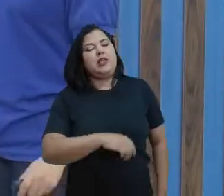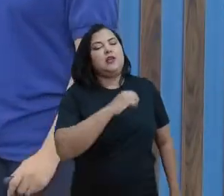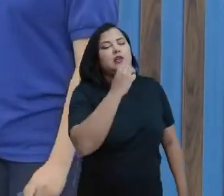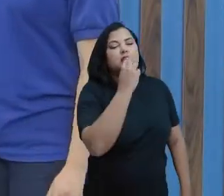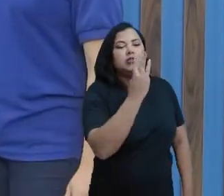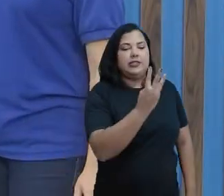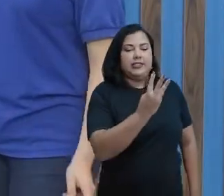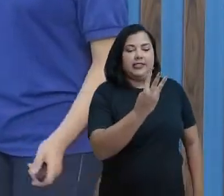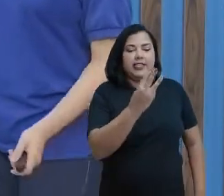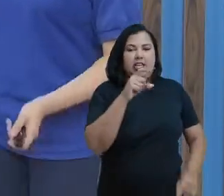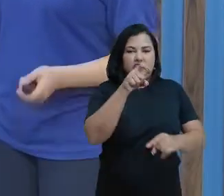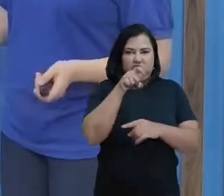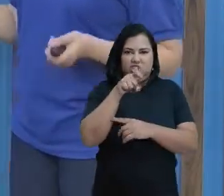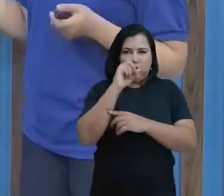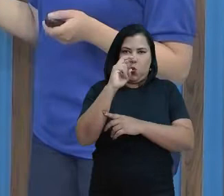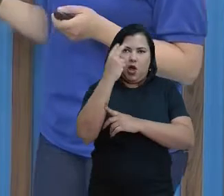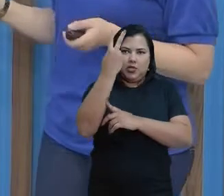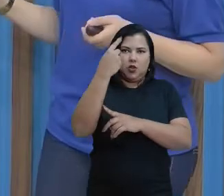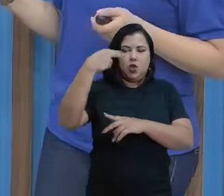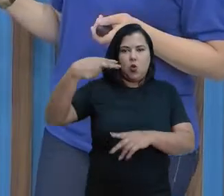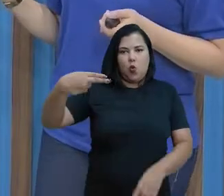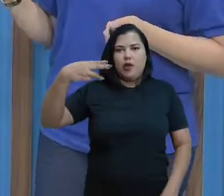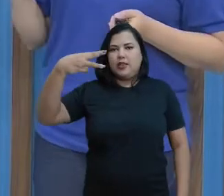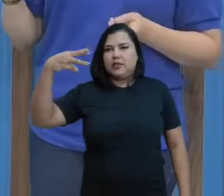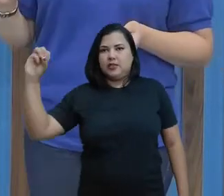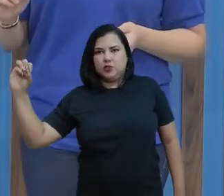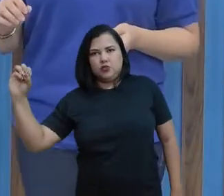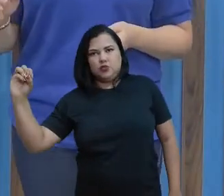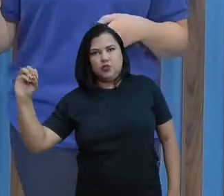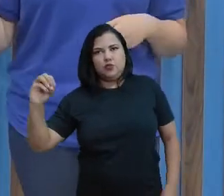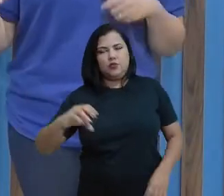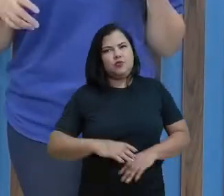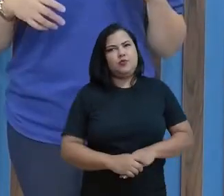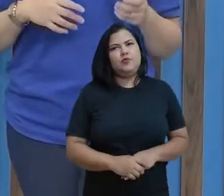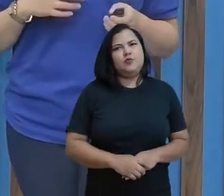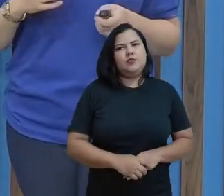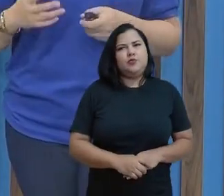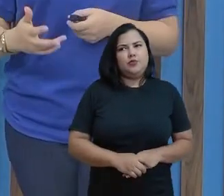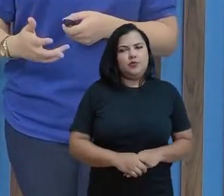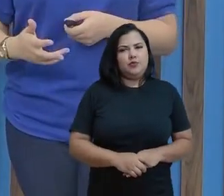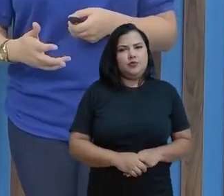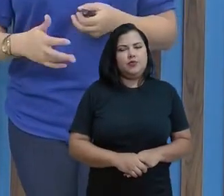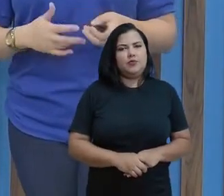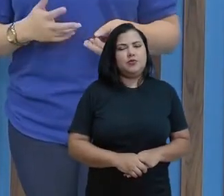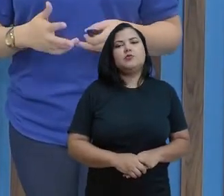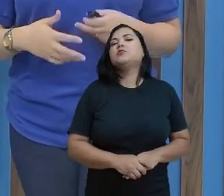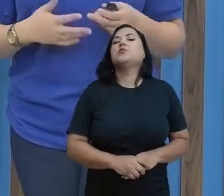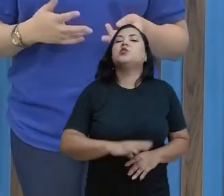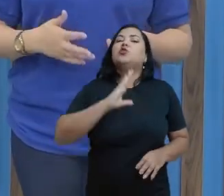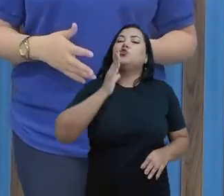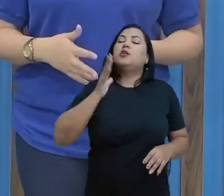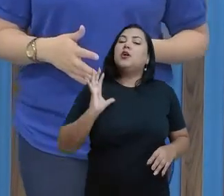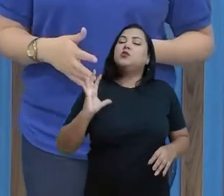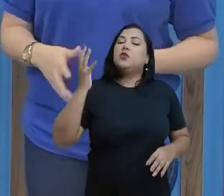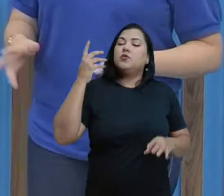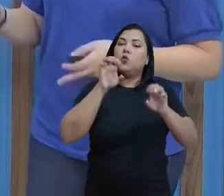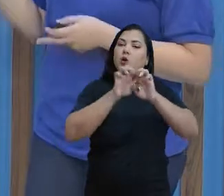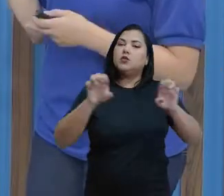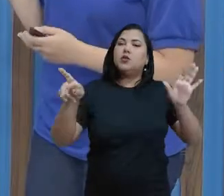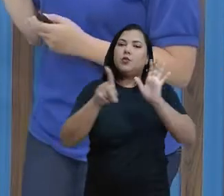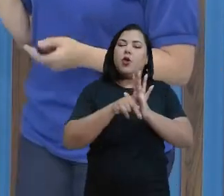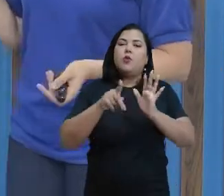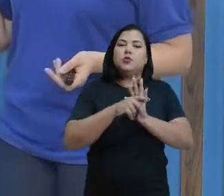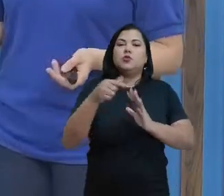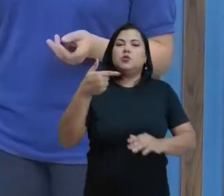equação desse jeito, ó. 3x² igual a 300. E aí a gente já está resolvendo uma equação do segundo grau.